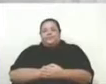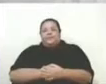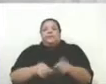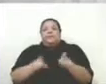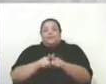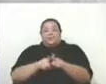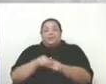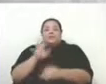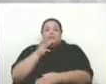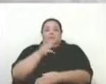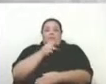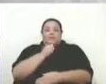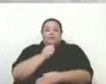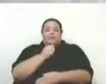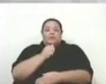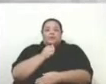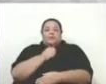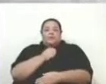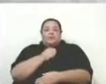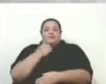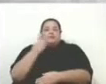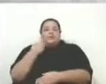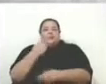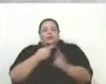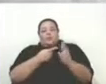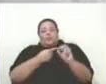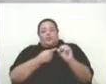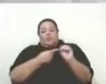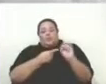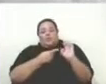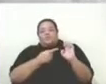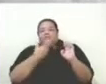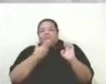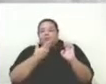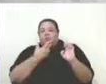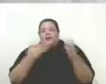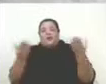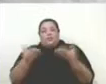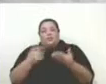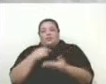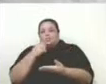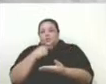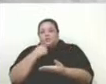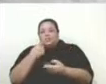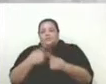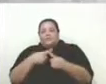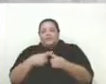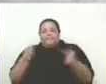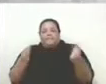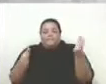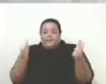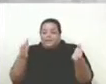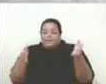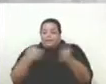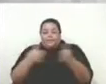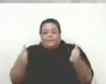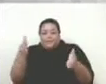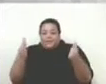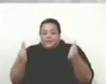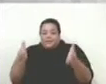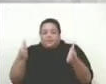vereadora Rose mencionou, a gente não vai nem conseguir fazer isso agora, porque estamos em um período onde não será